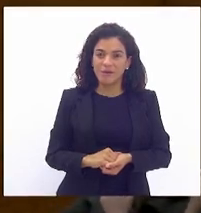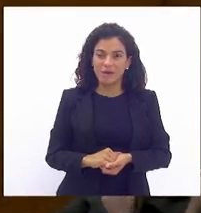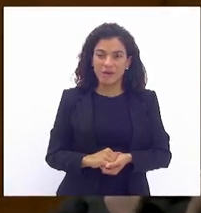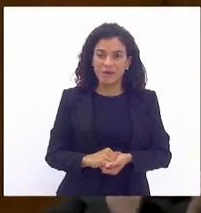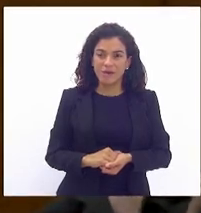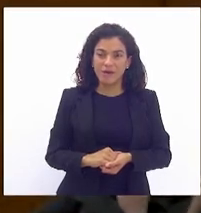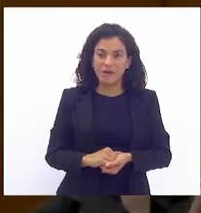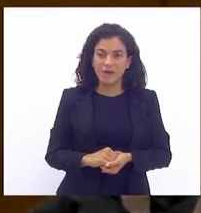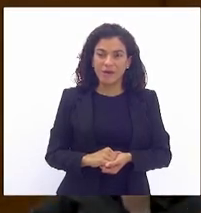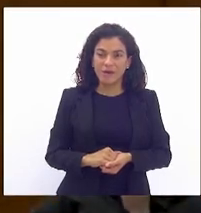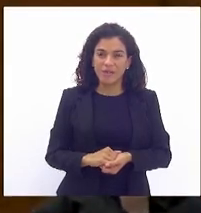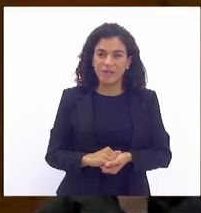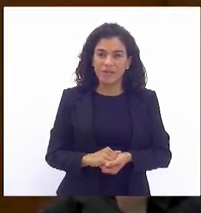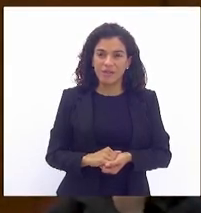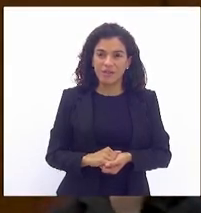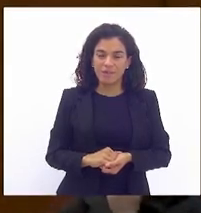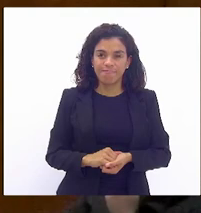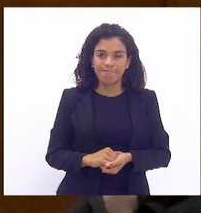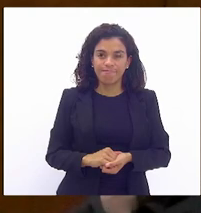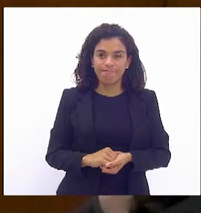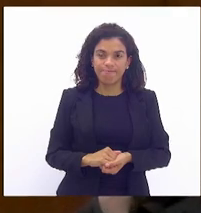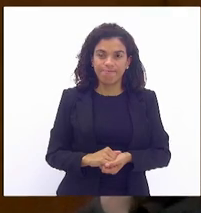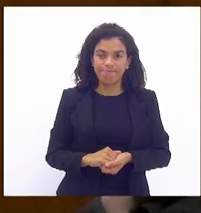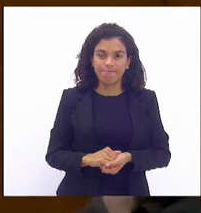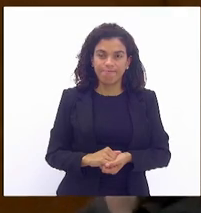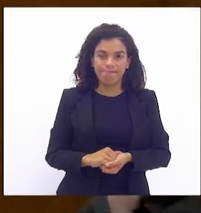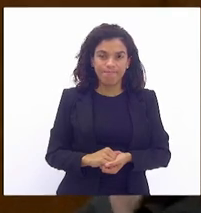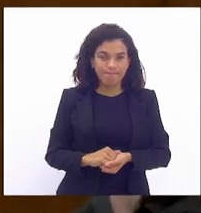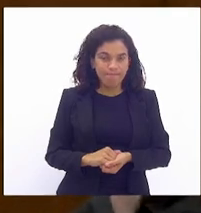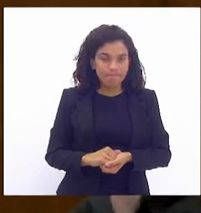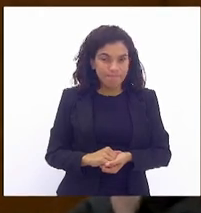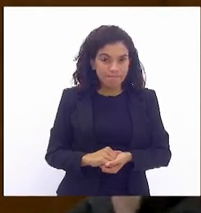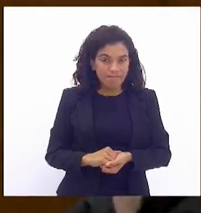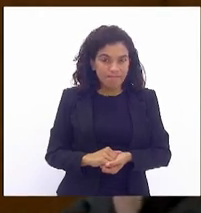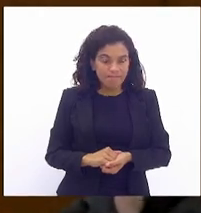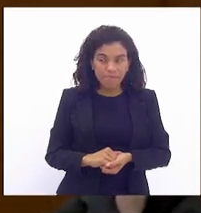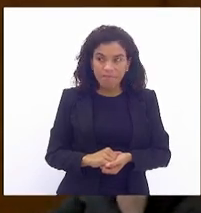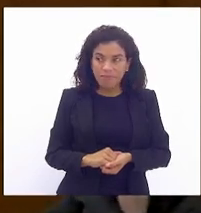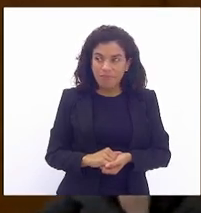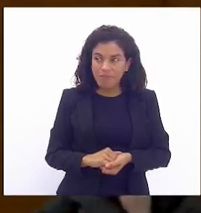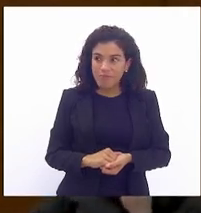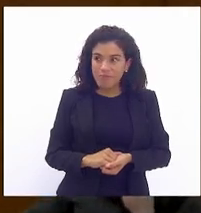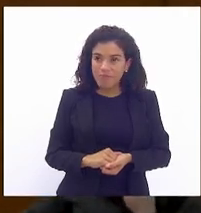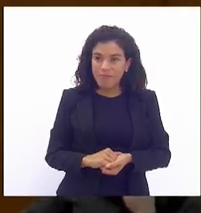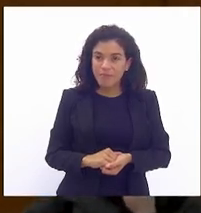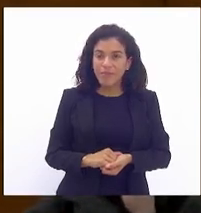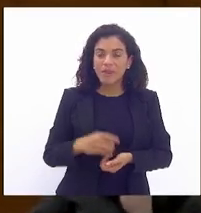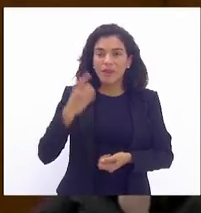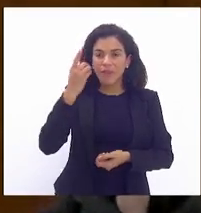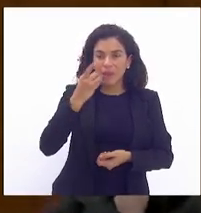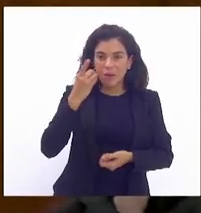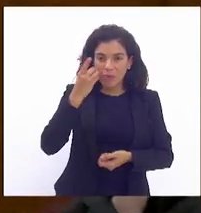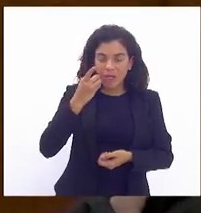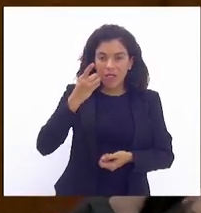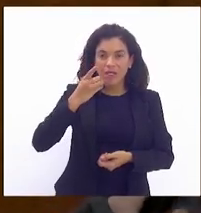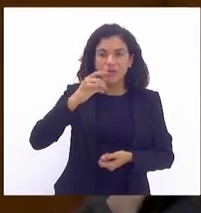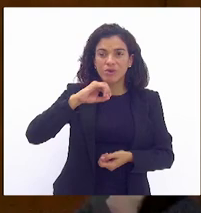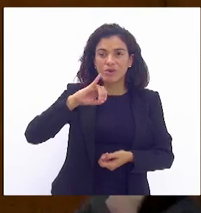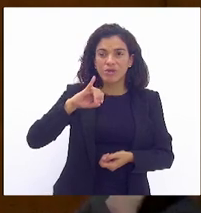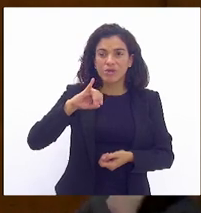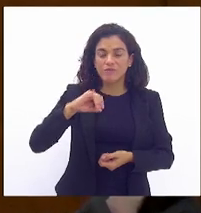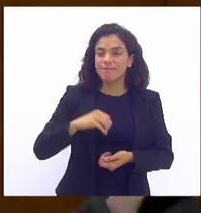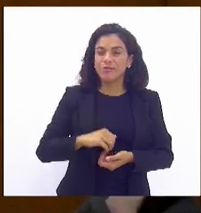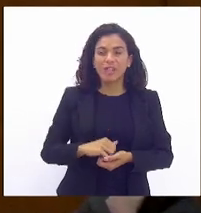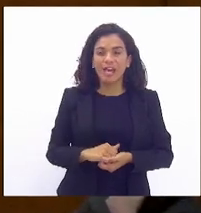Boa noite a todos. Boa noite, deputado Jair, deputado Jorge Felipe, vereador